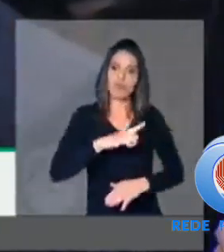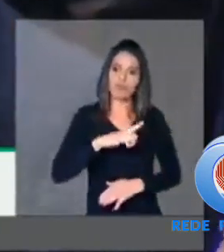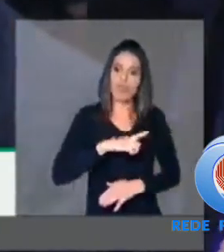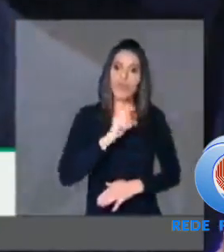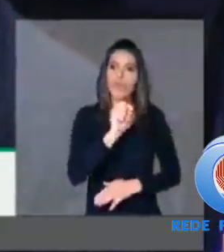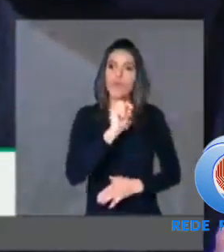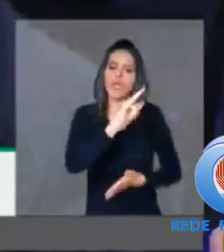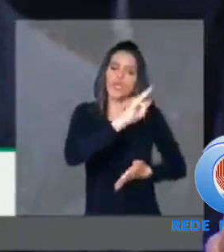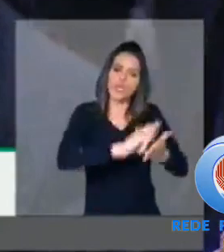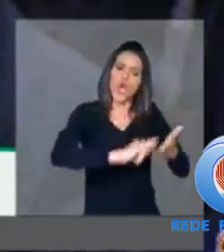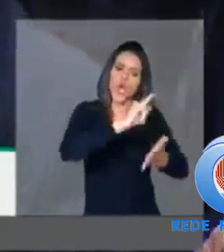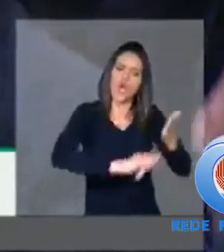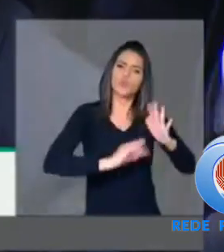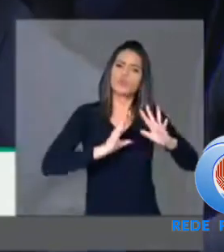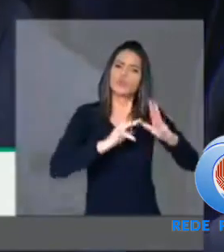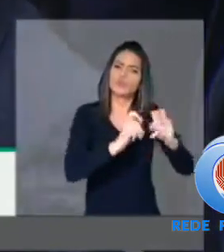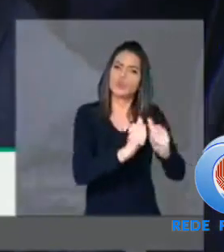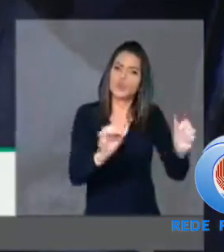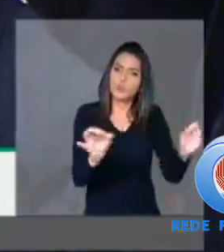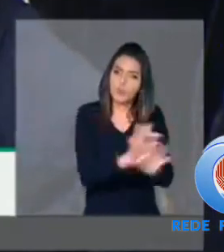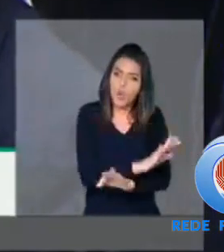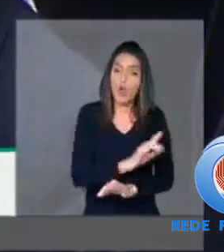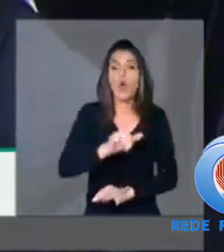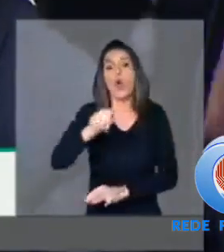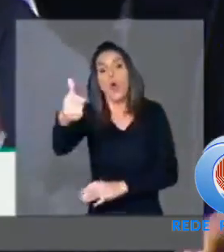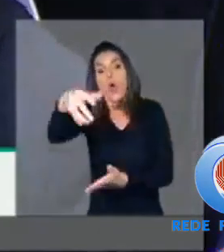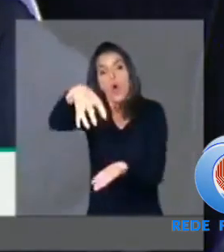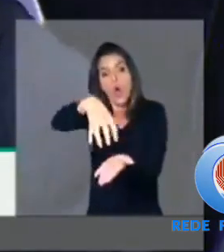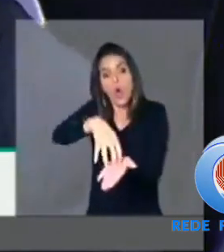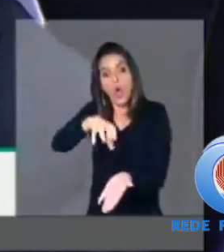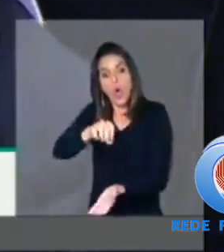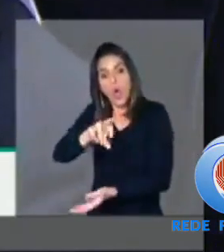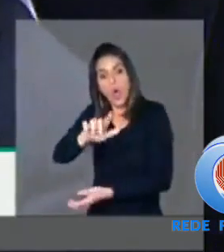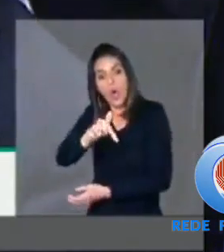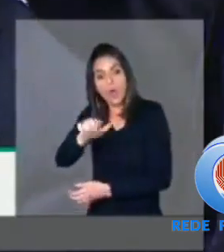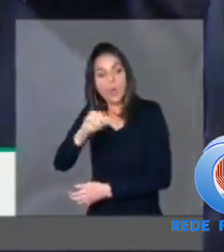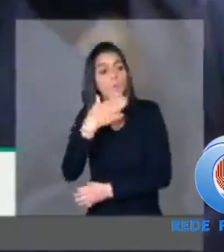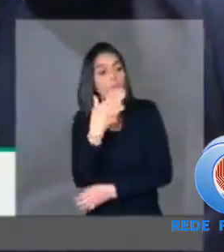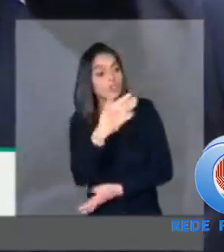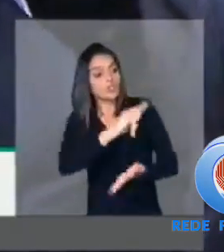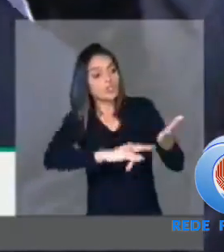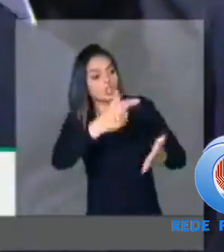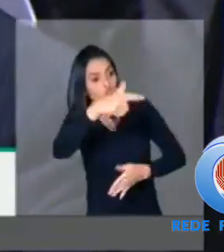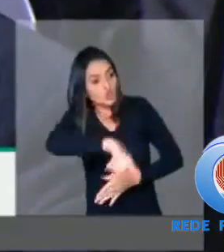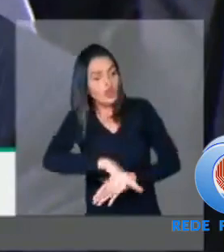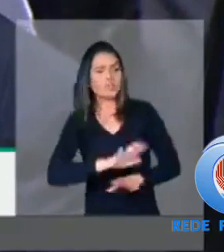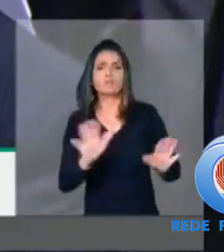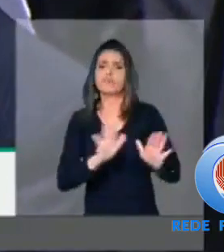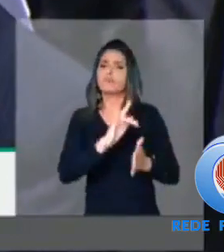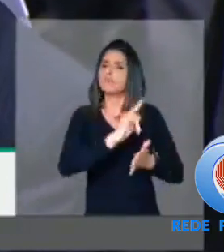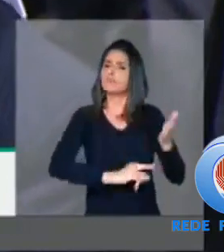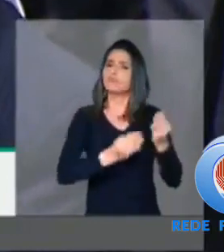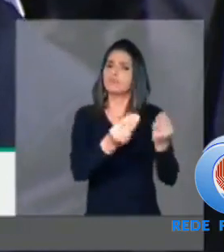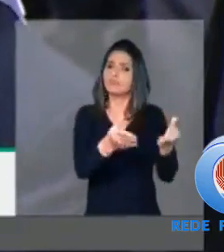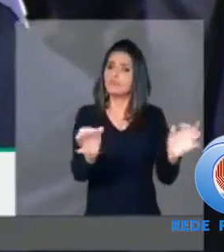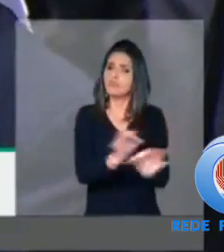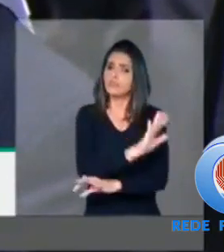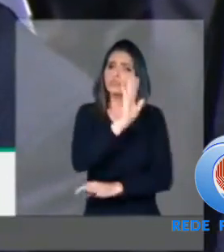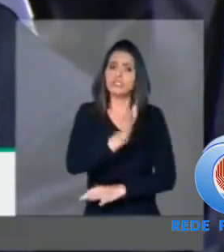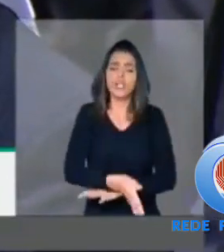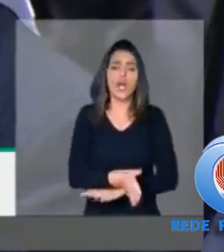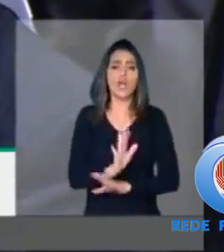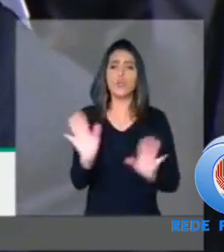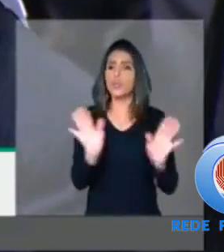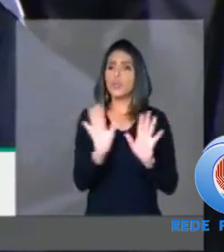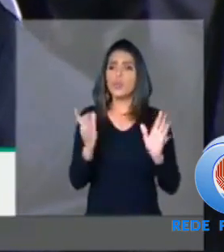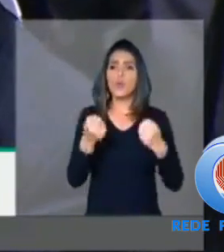entrega toda a documentação necessária, se um outro órgão público vir impedir essa documentação, aqueles documentos já entregues para o